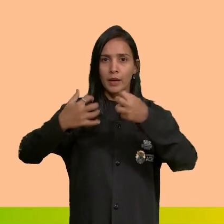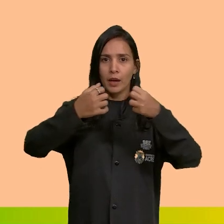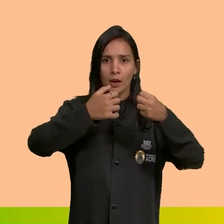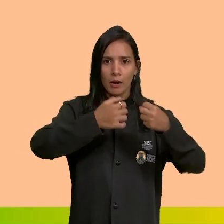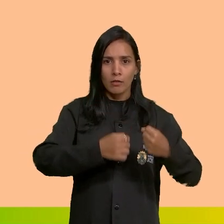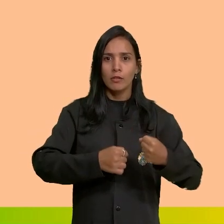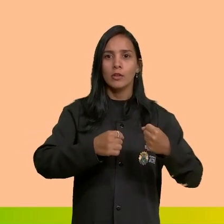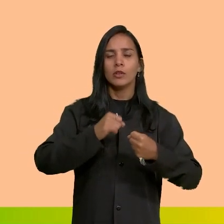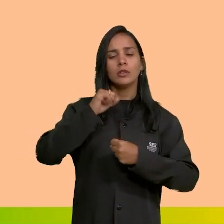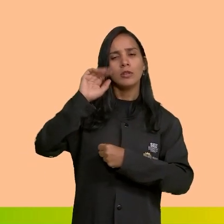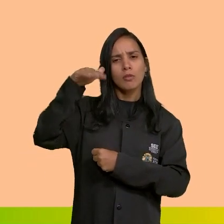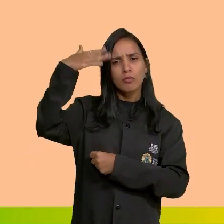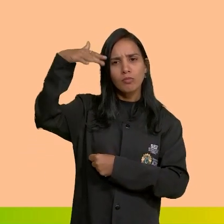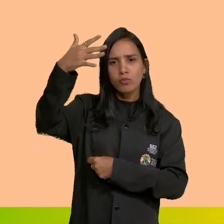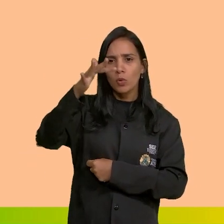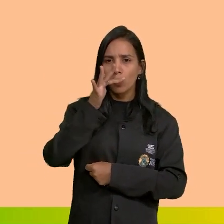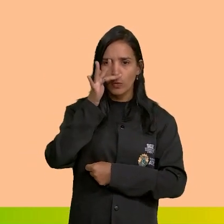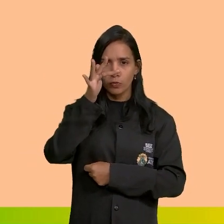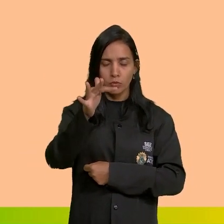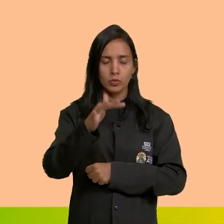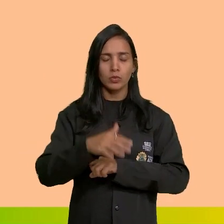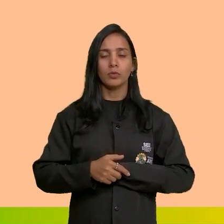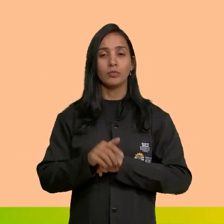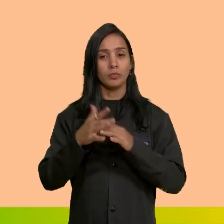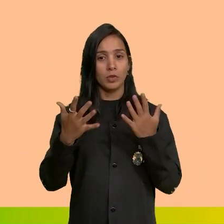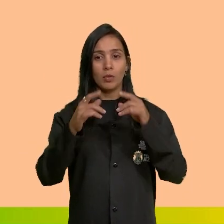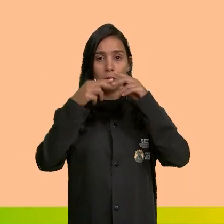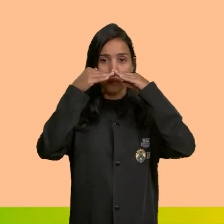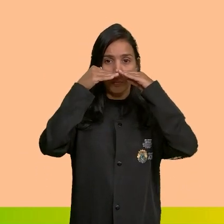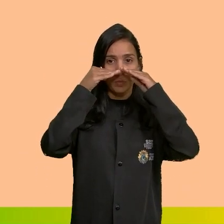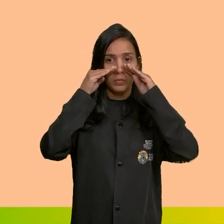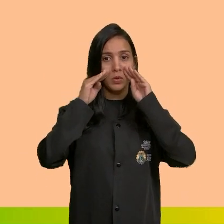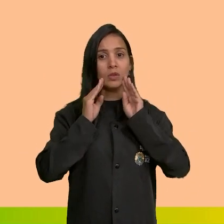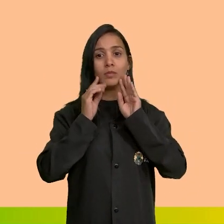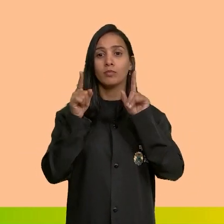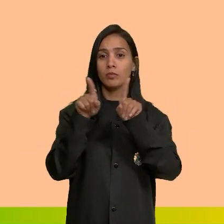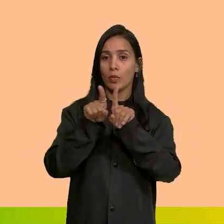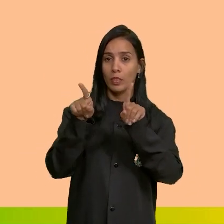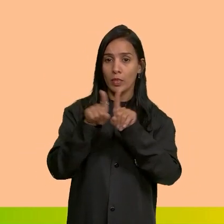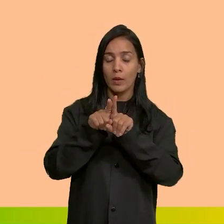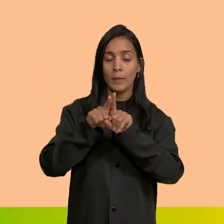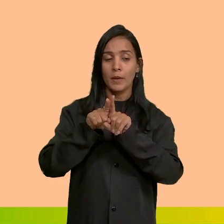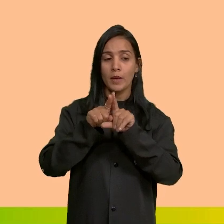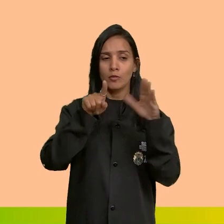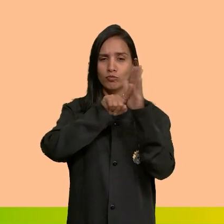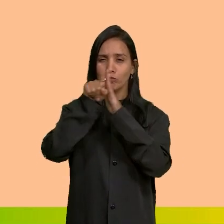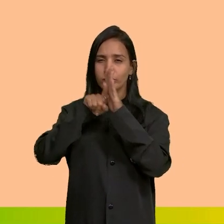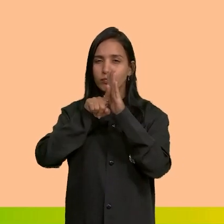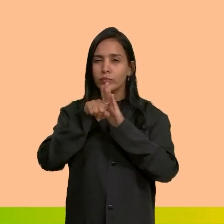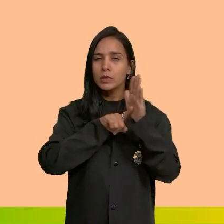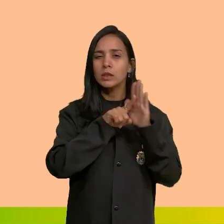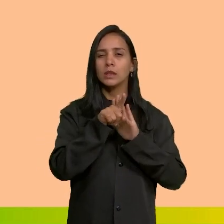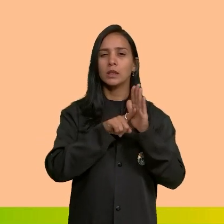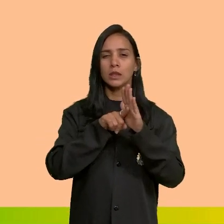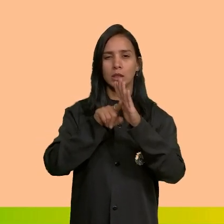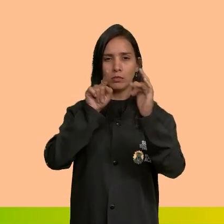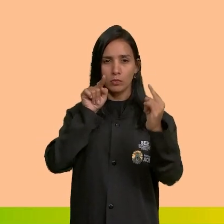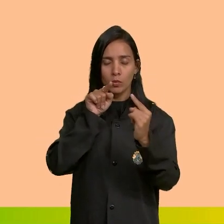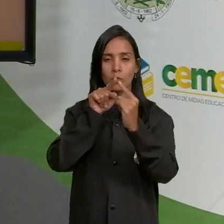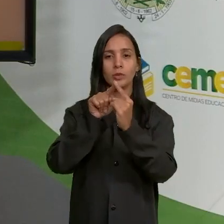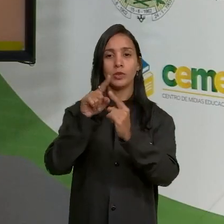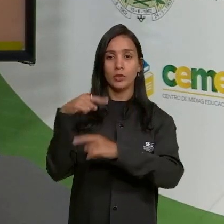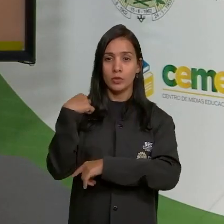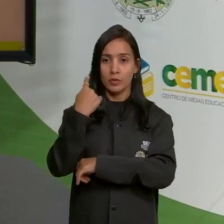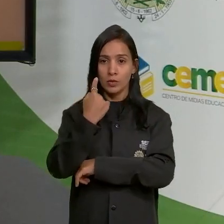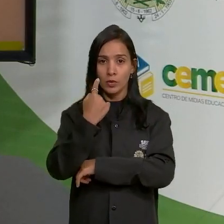antagonistas. Então, a tragédia, ela traz esse sentido mais profundo, que ele traz a